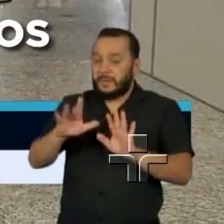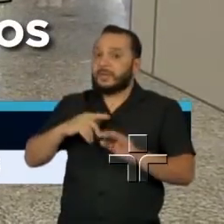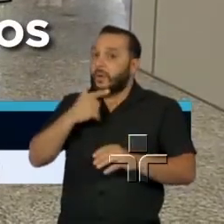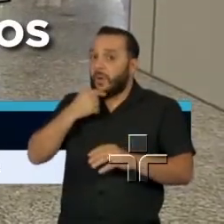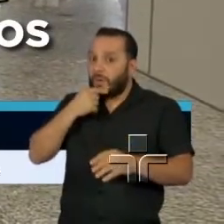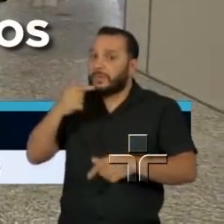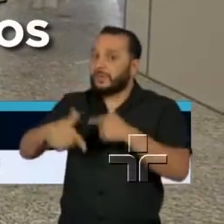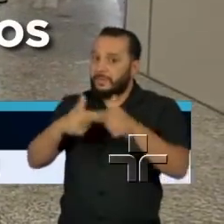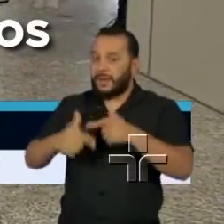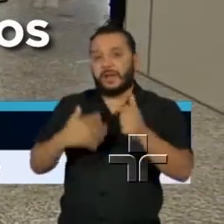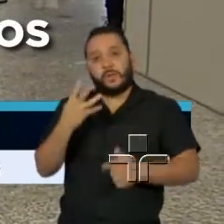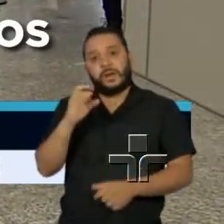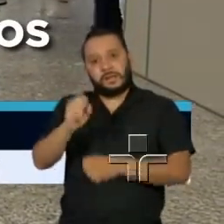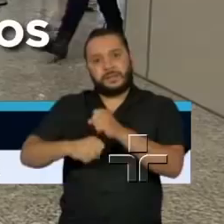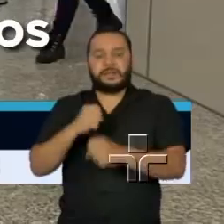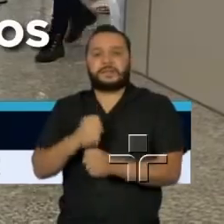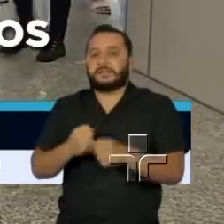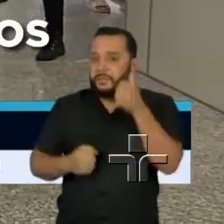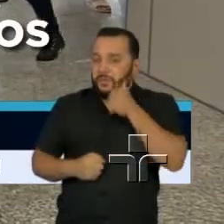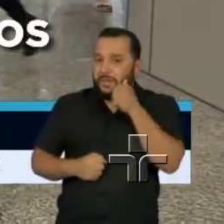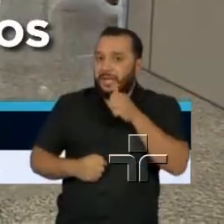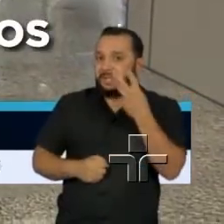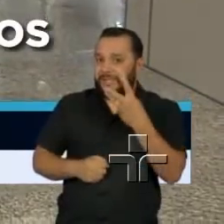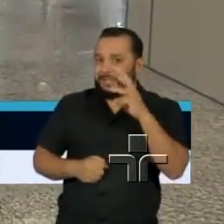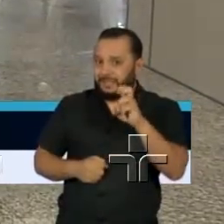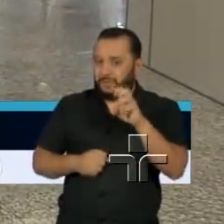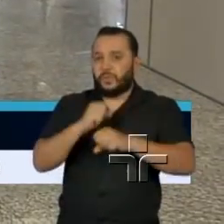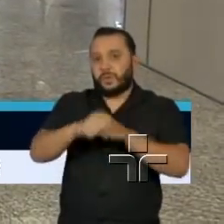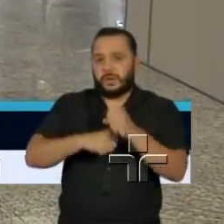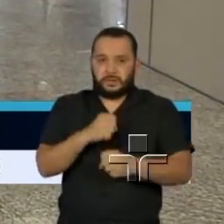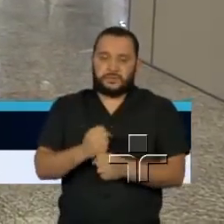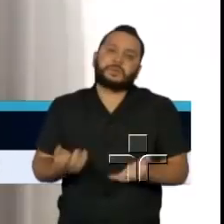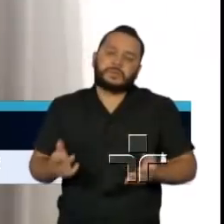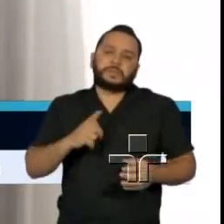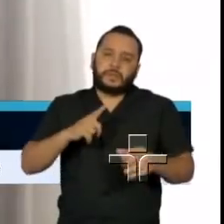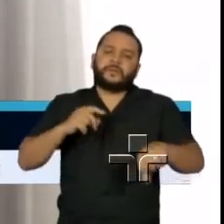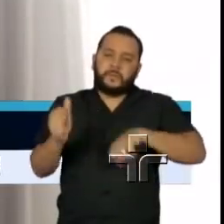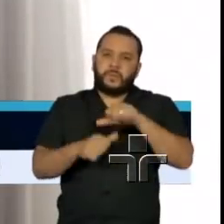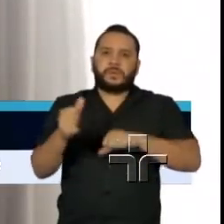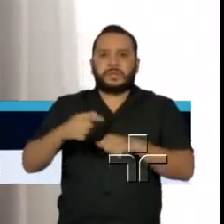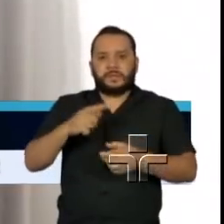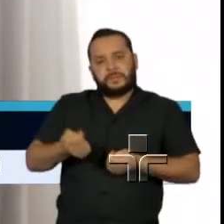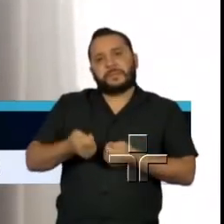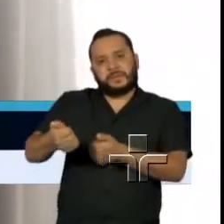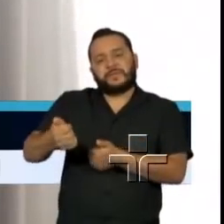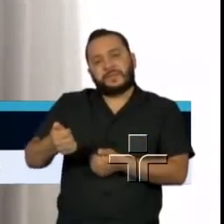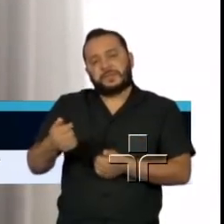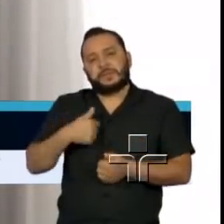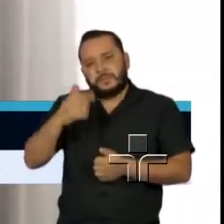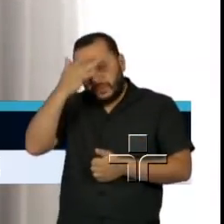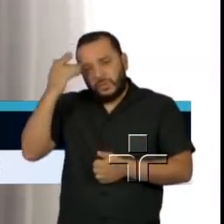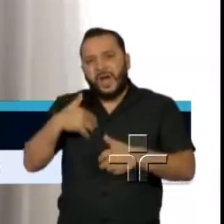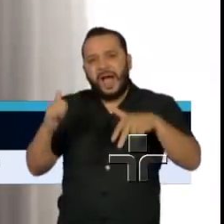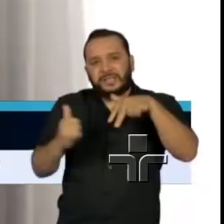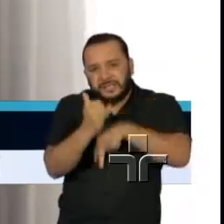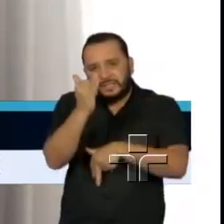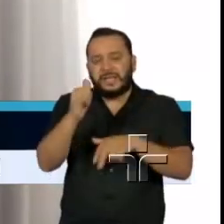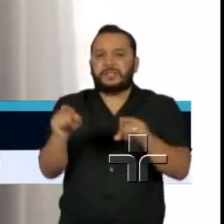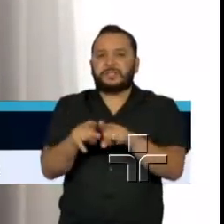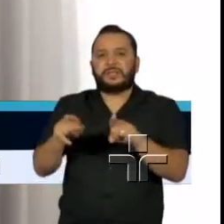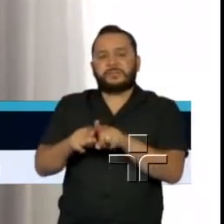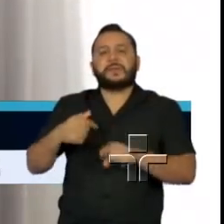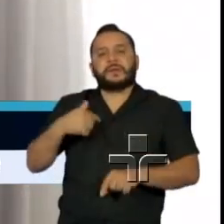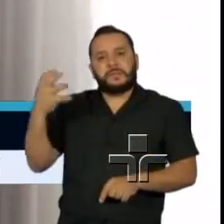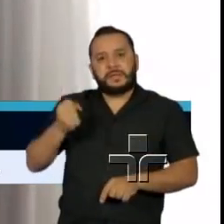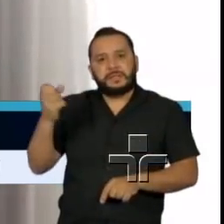por 40 anos e a mulher por 35 anos. Houve modificação nos benefícios por incapacidade, nas pensões por